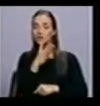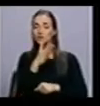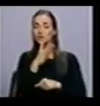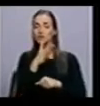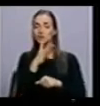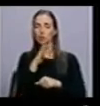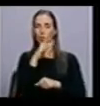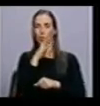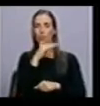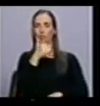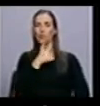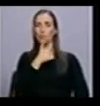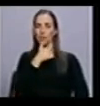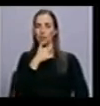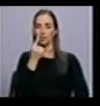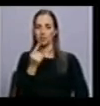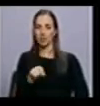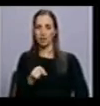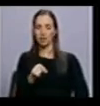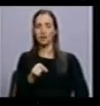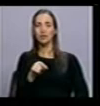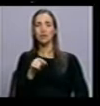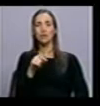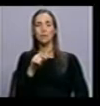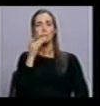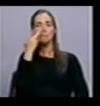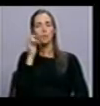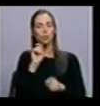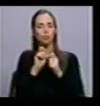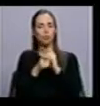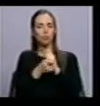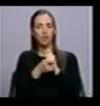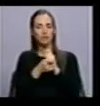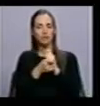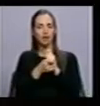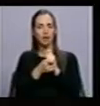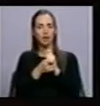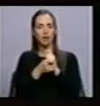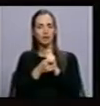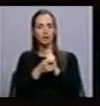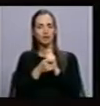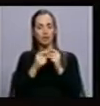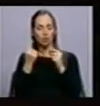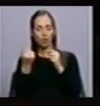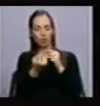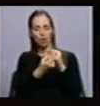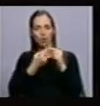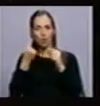cor avermelhada e tem uma alteração do brilho no fator de 10, à medida que vai rodando sobre si próprio, a